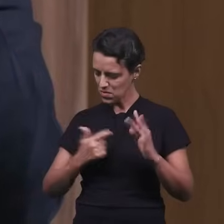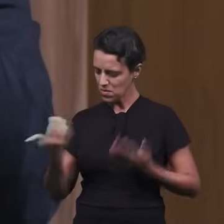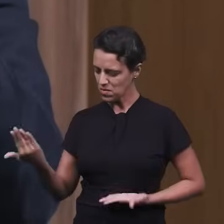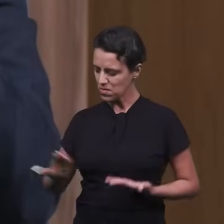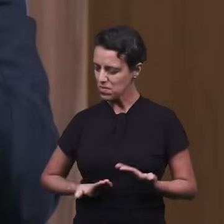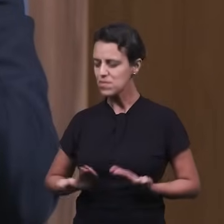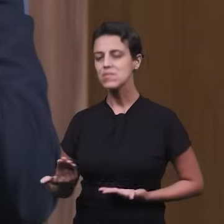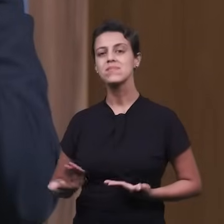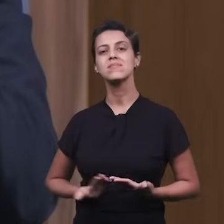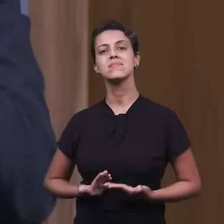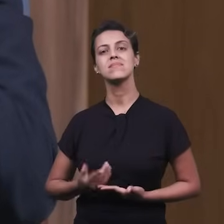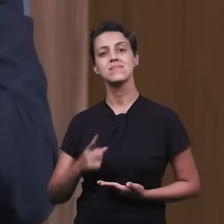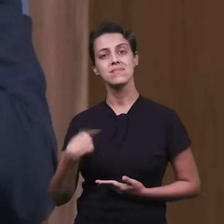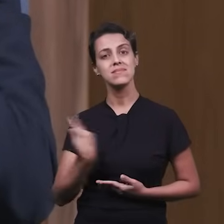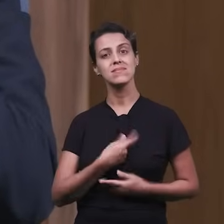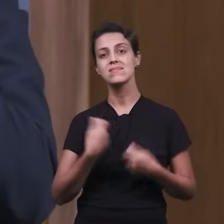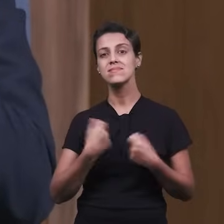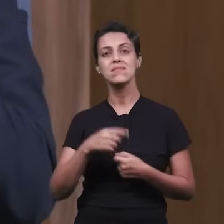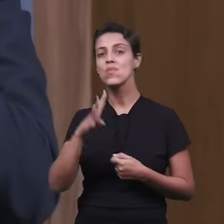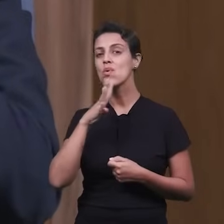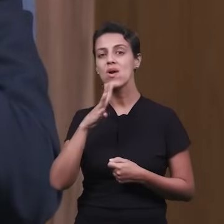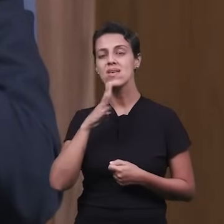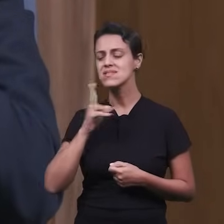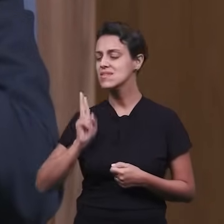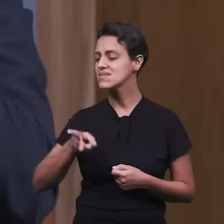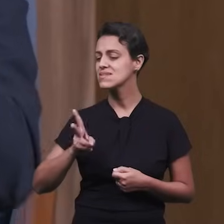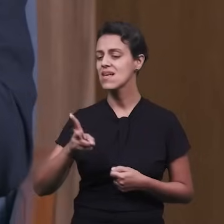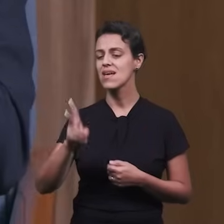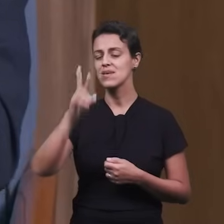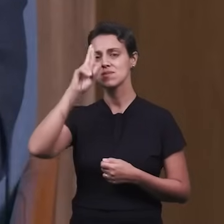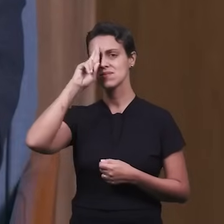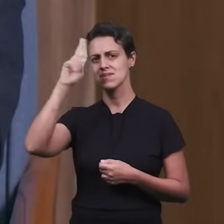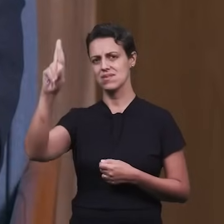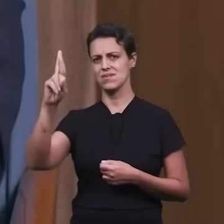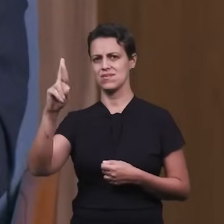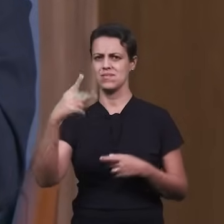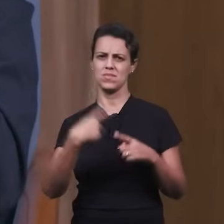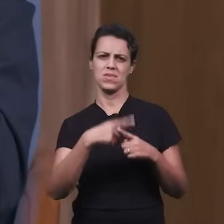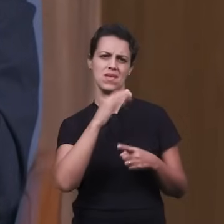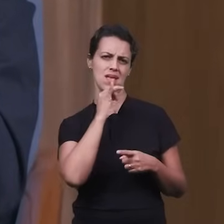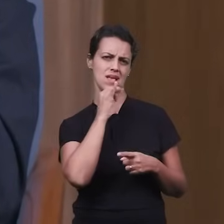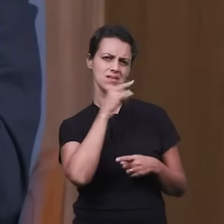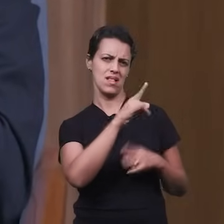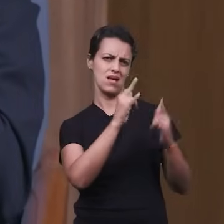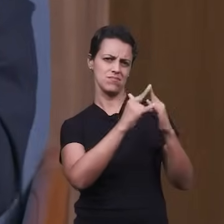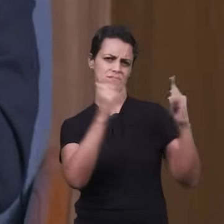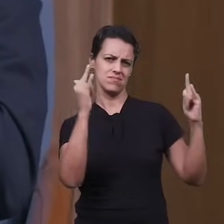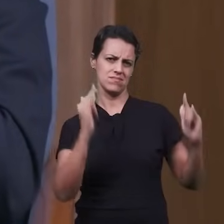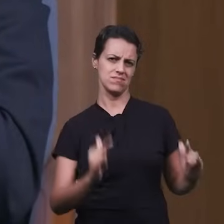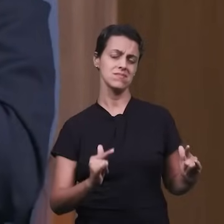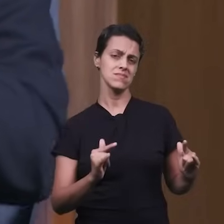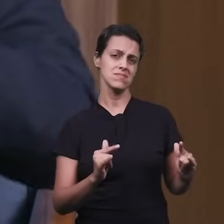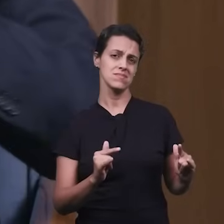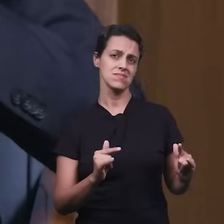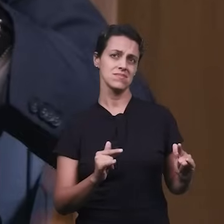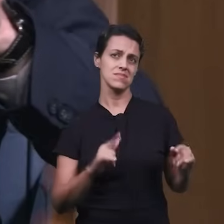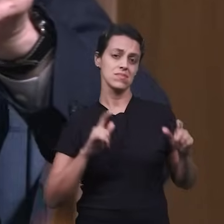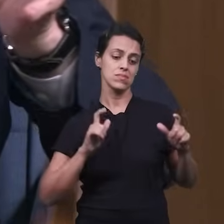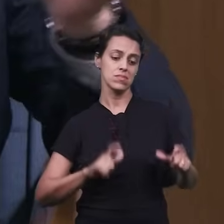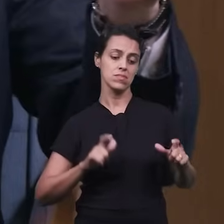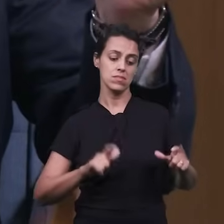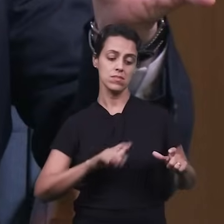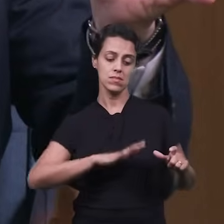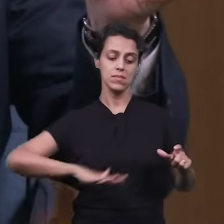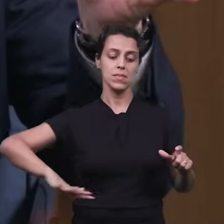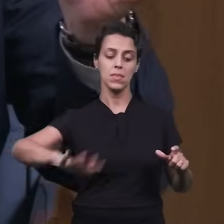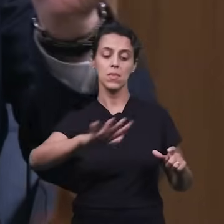diz, conheçamos e prossigamos em conhecer ao Senhor, porque o tabernáculo, o Adriano falou há pouco,